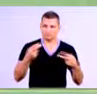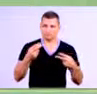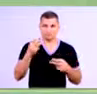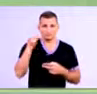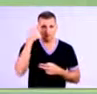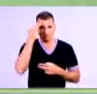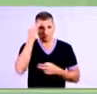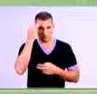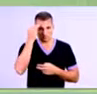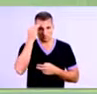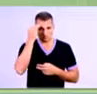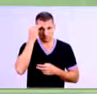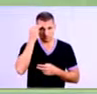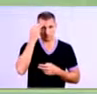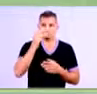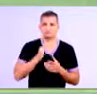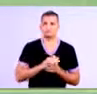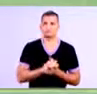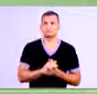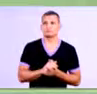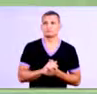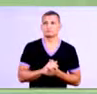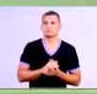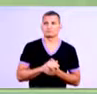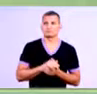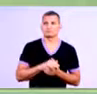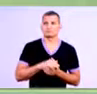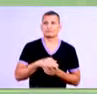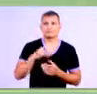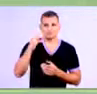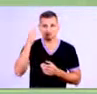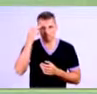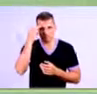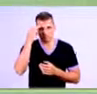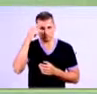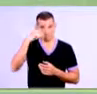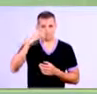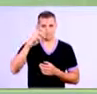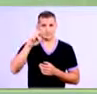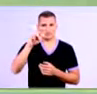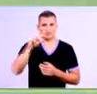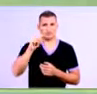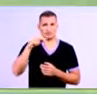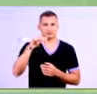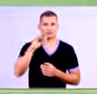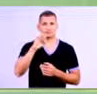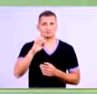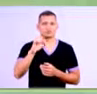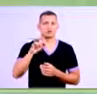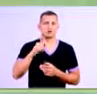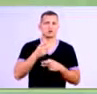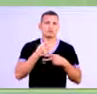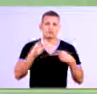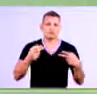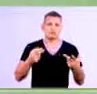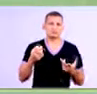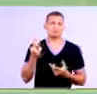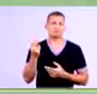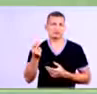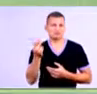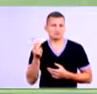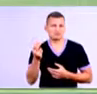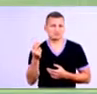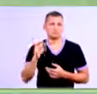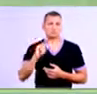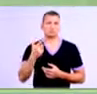memória semi-permanente e da memória permanente. Aquelas coisas que vão passando muito tempo ou que não tem muita